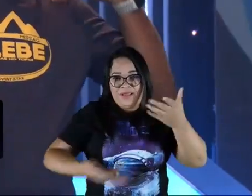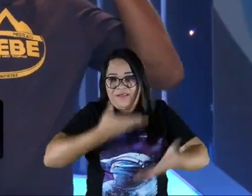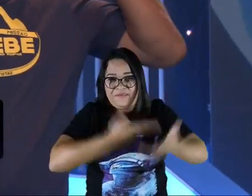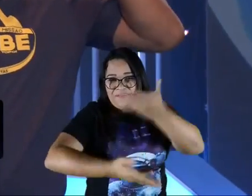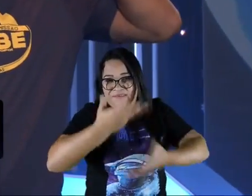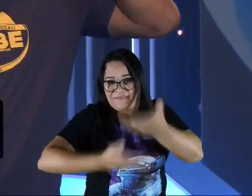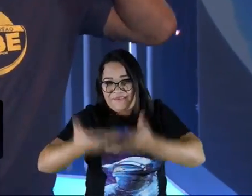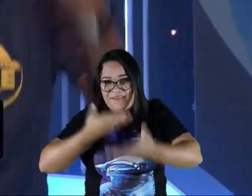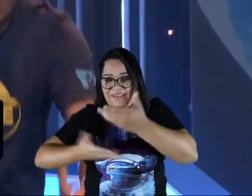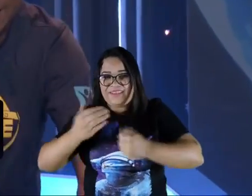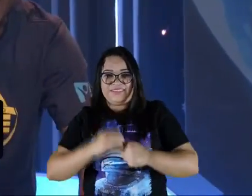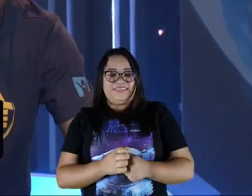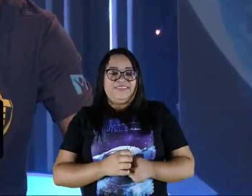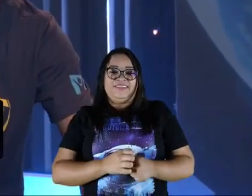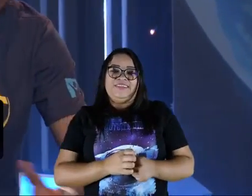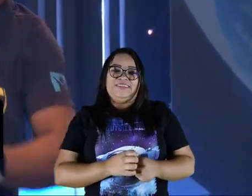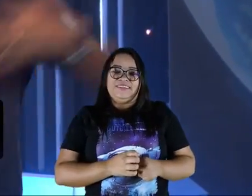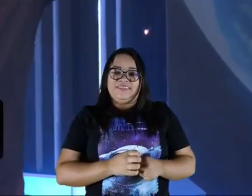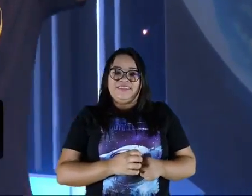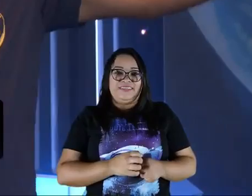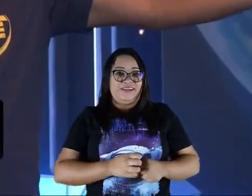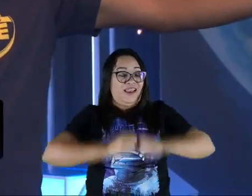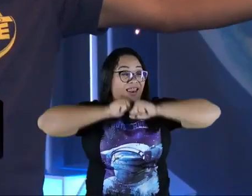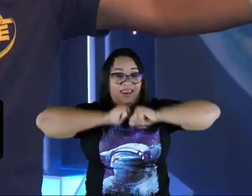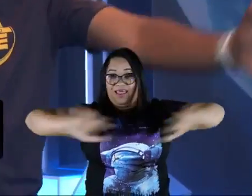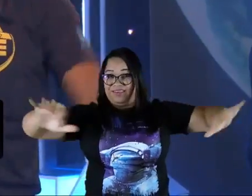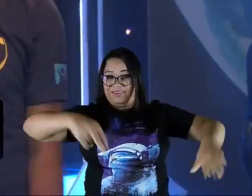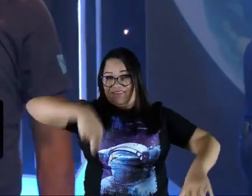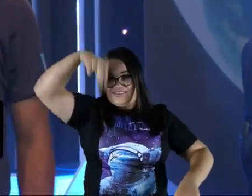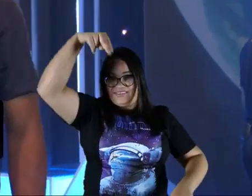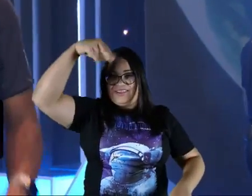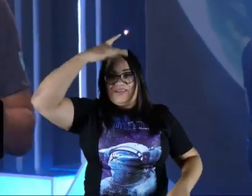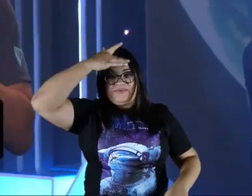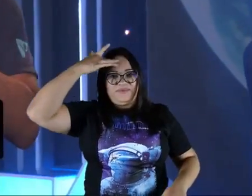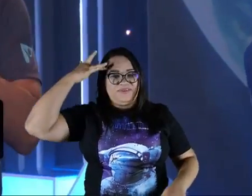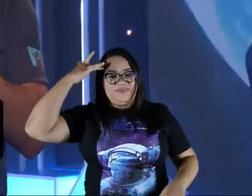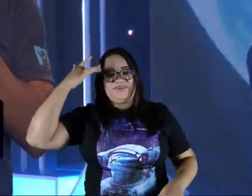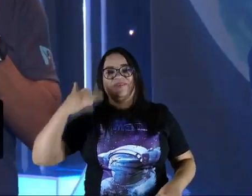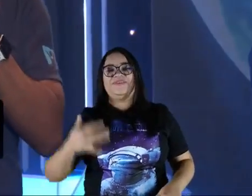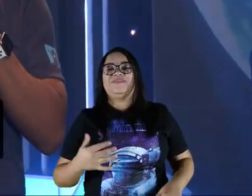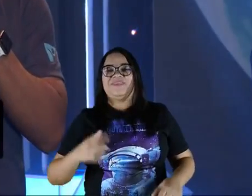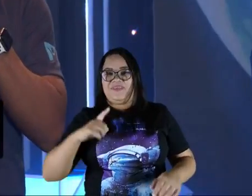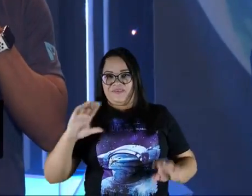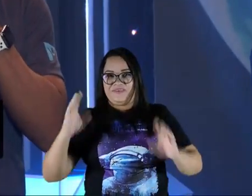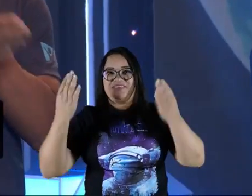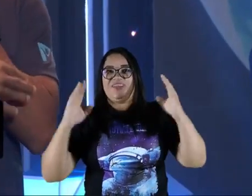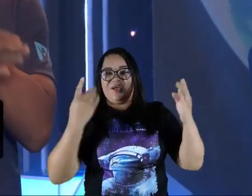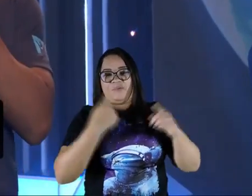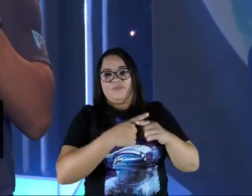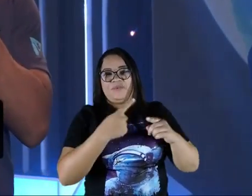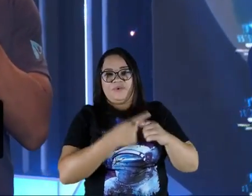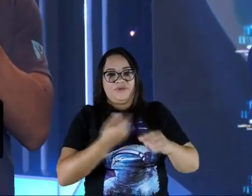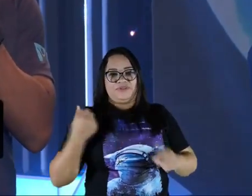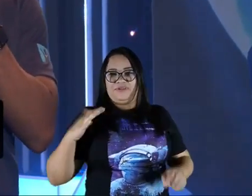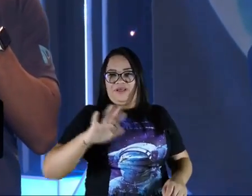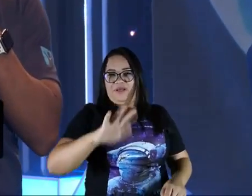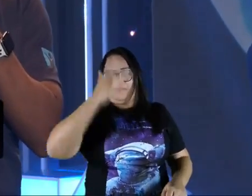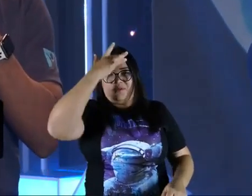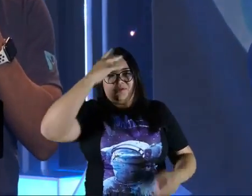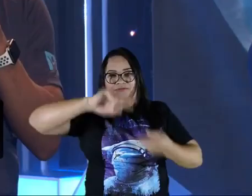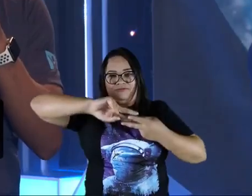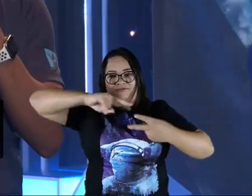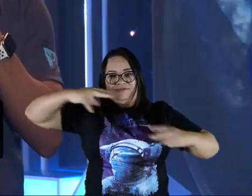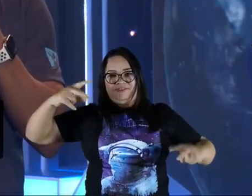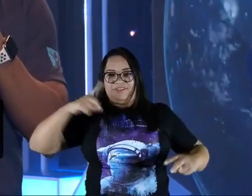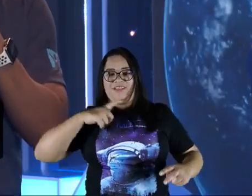mobiliza, automatiza, viraliza no norte. E o povo lá, pastor, faz festa porque Caleb está no DNA do povo do